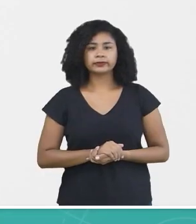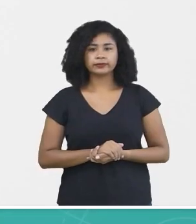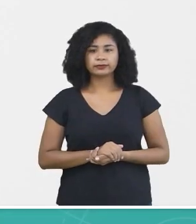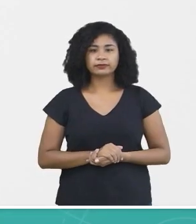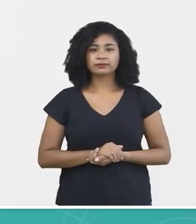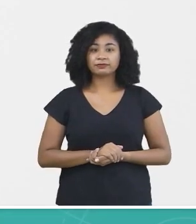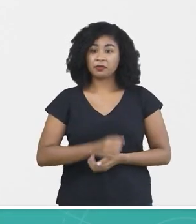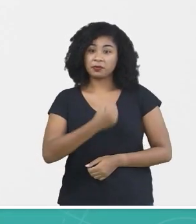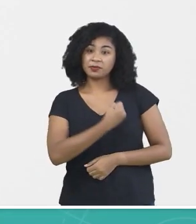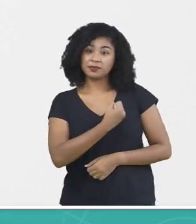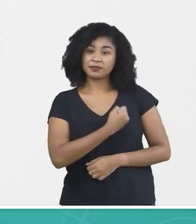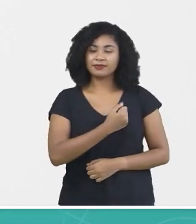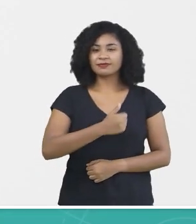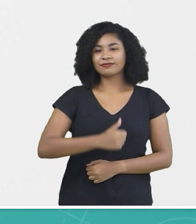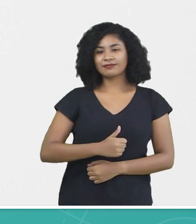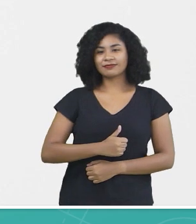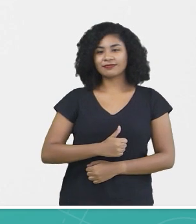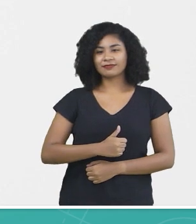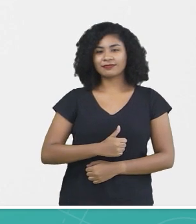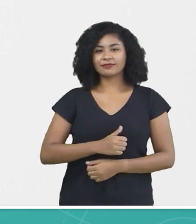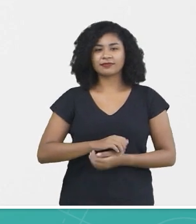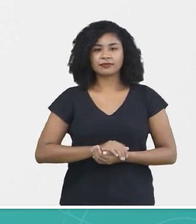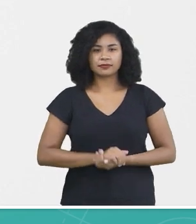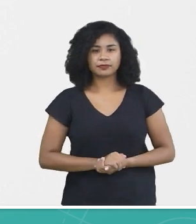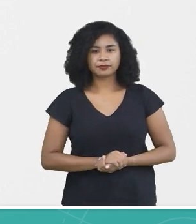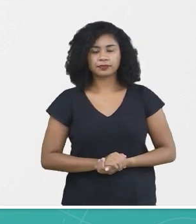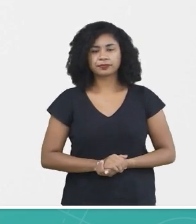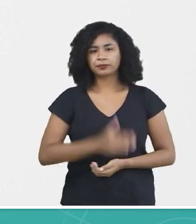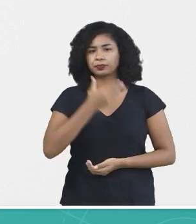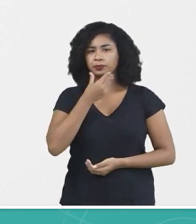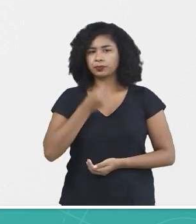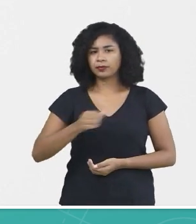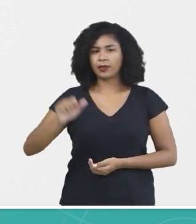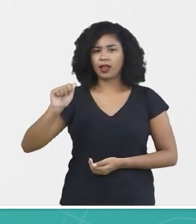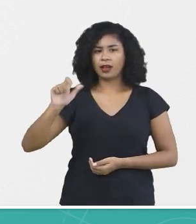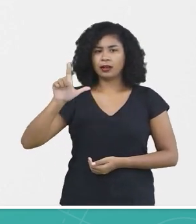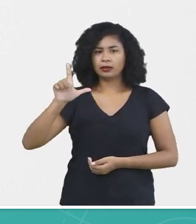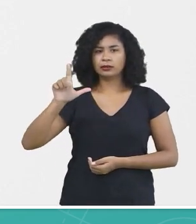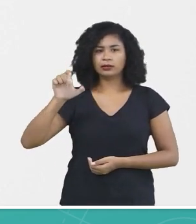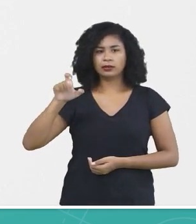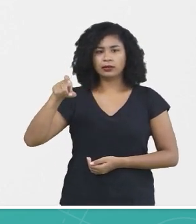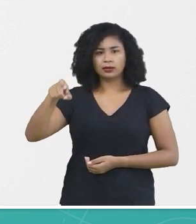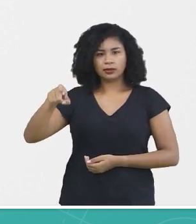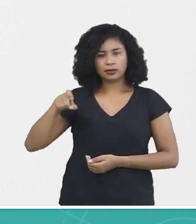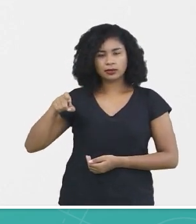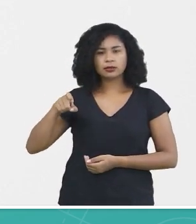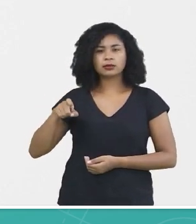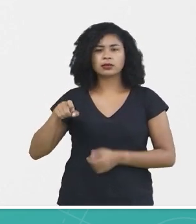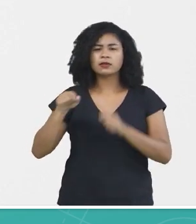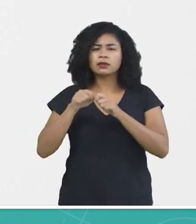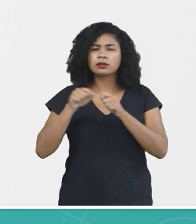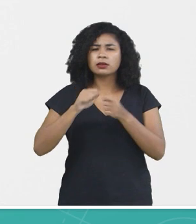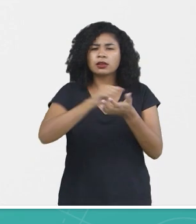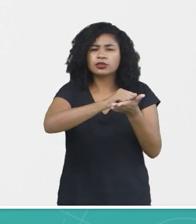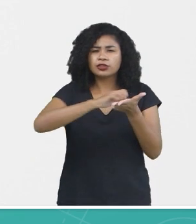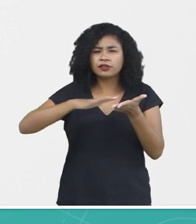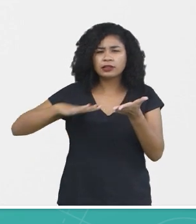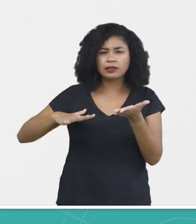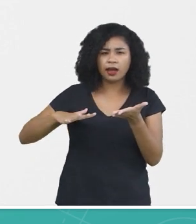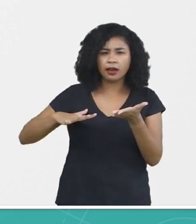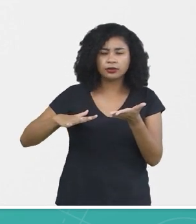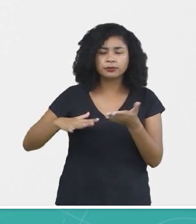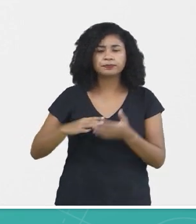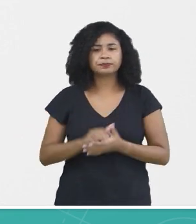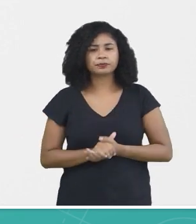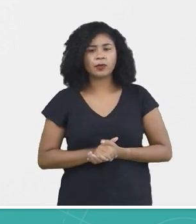Questão 1. Alex está fazendo um exercício de geometria. Para isso, o professor lhe deu um desenho com